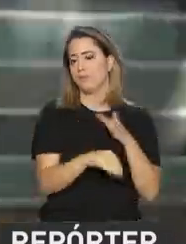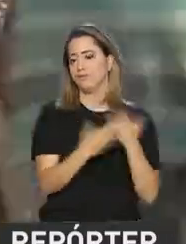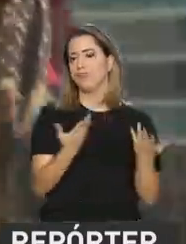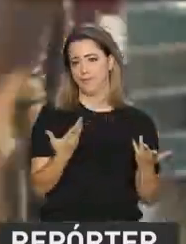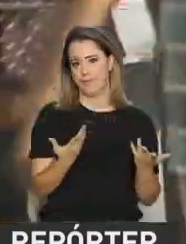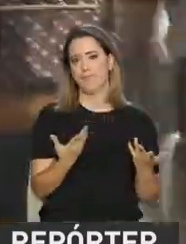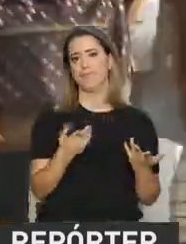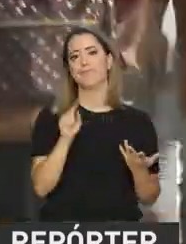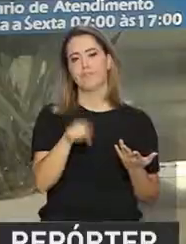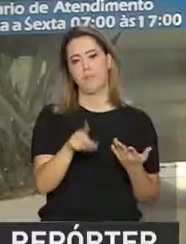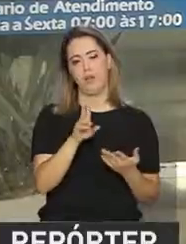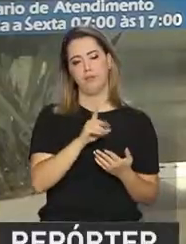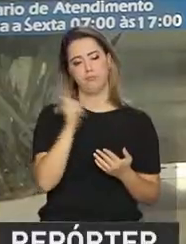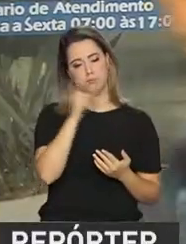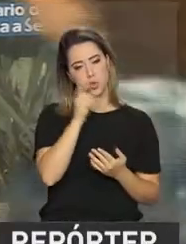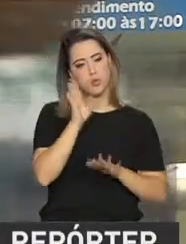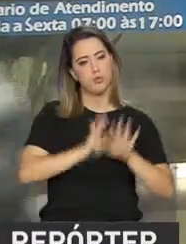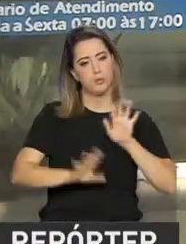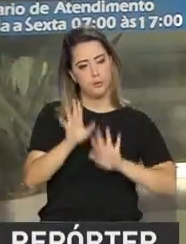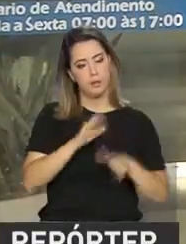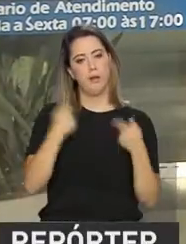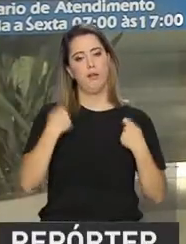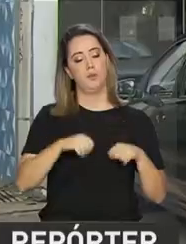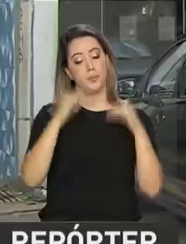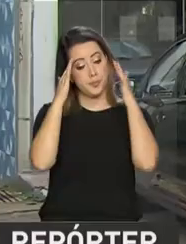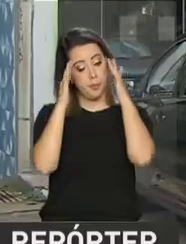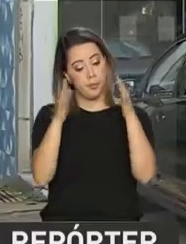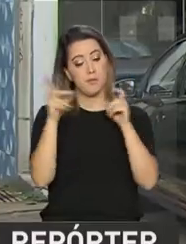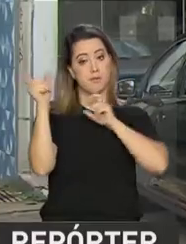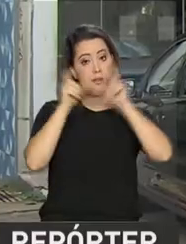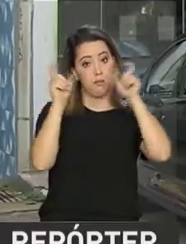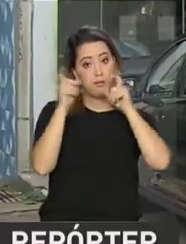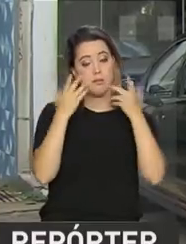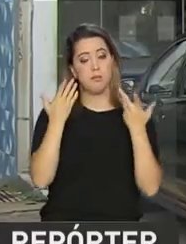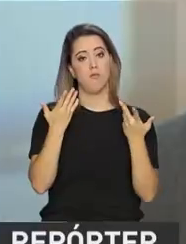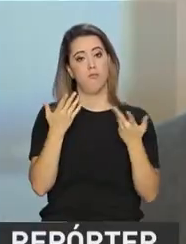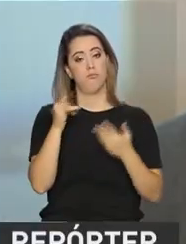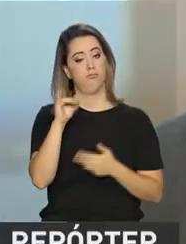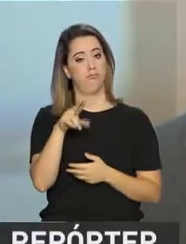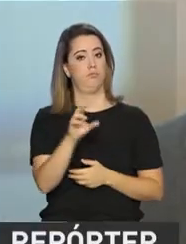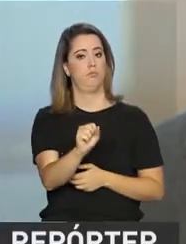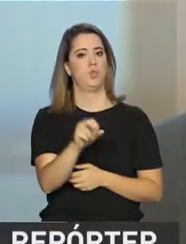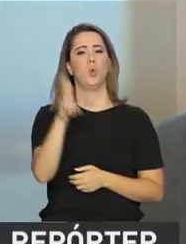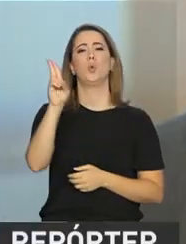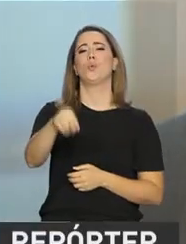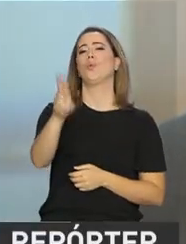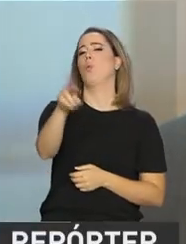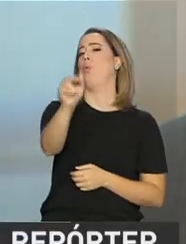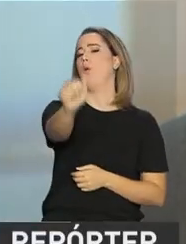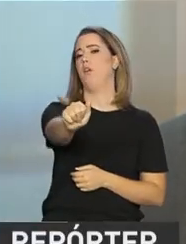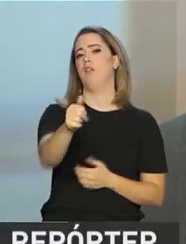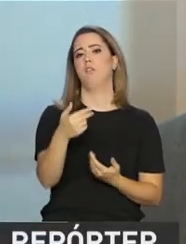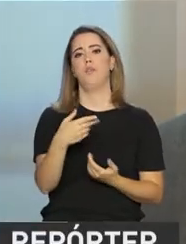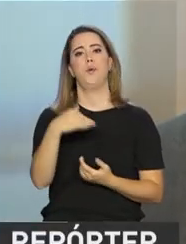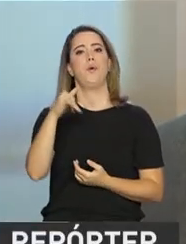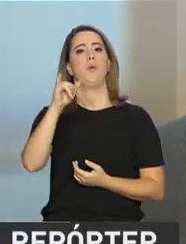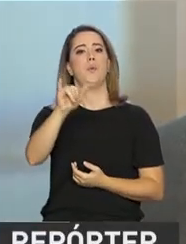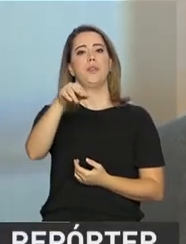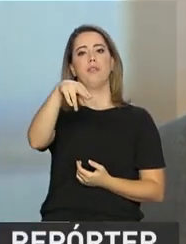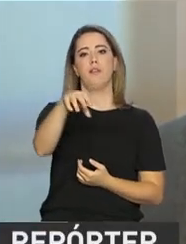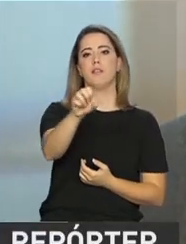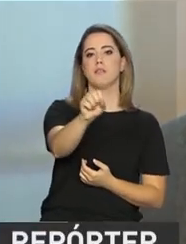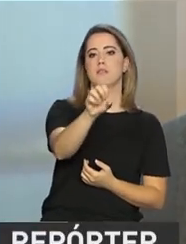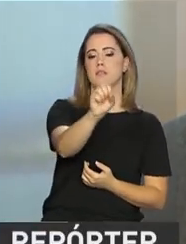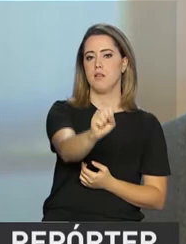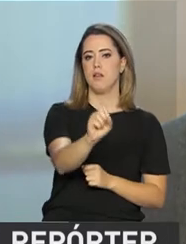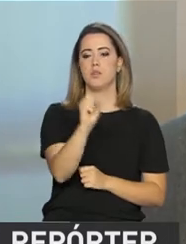vítima desse tipo de crime basta seguir as dicas da previdência social nunca nunca seja o inss seja um